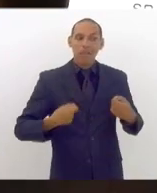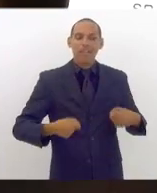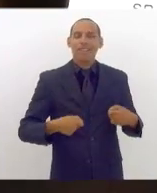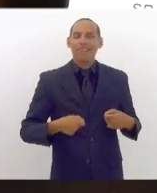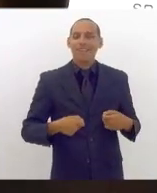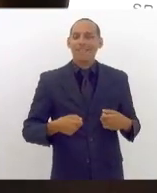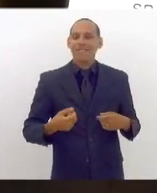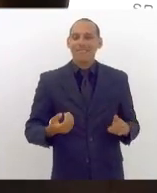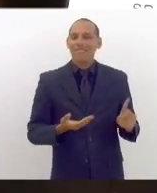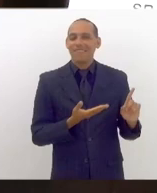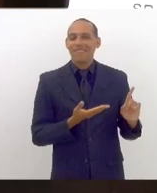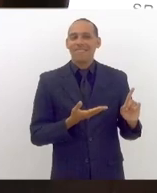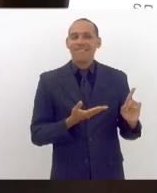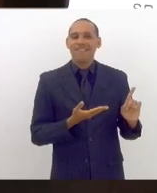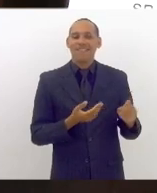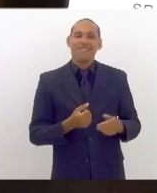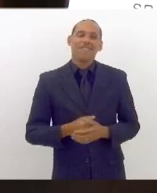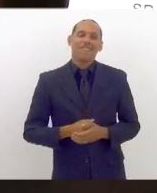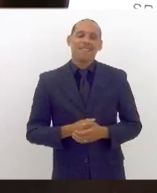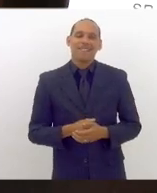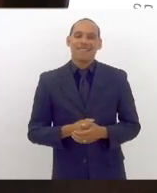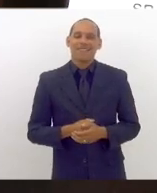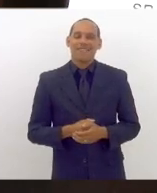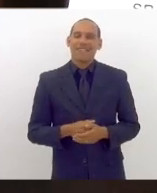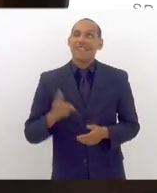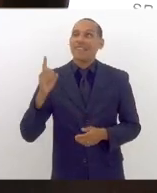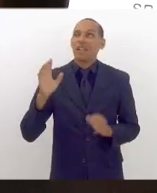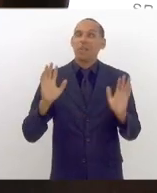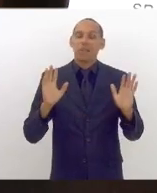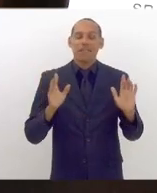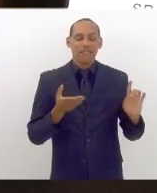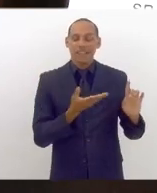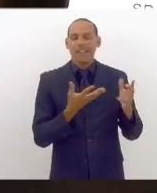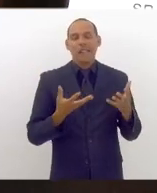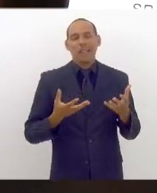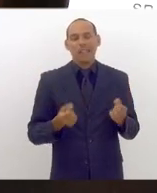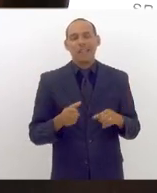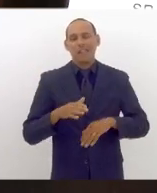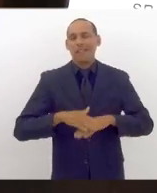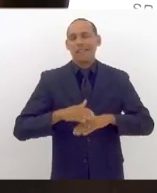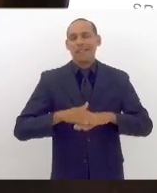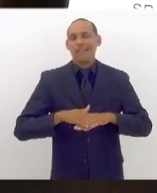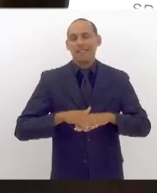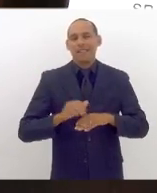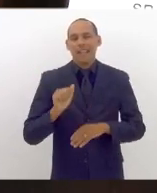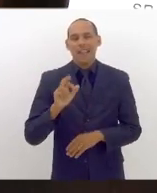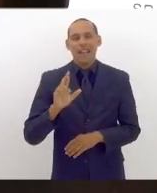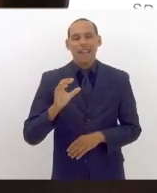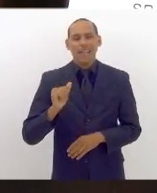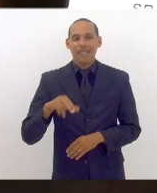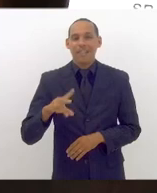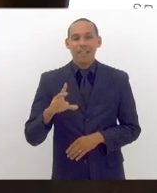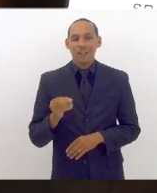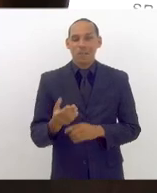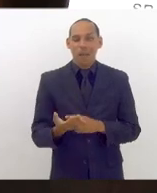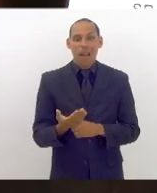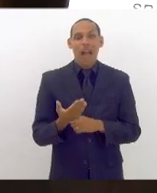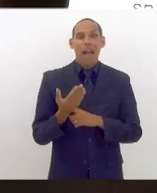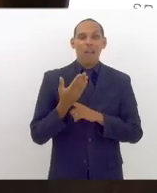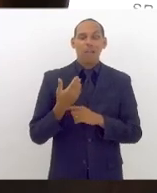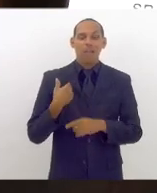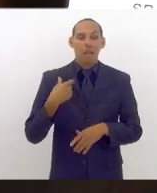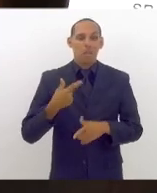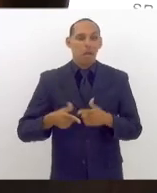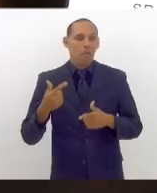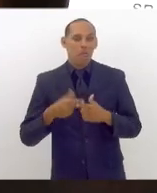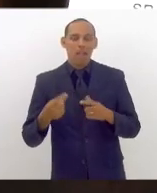ele ele topou fazer o Arcanjo e me tirou da maior roubada porque eu ia me